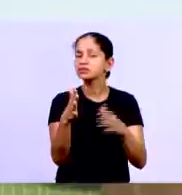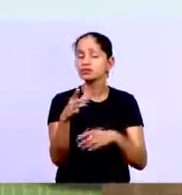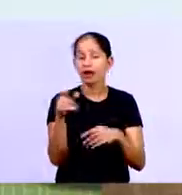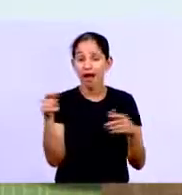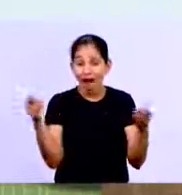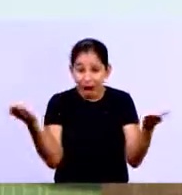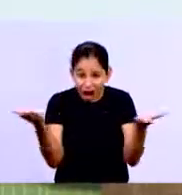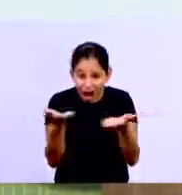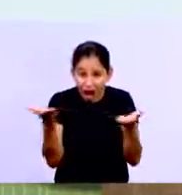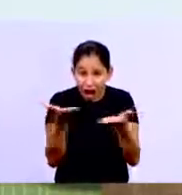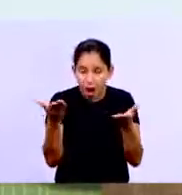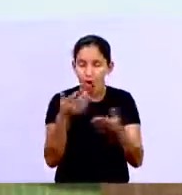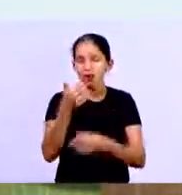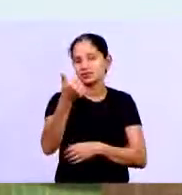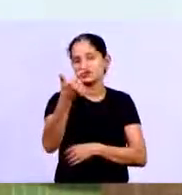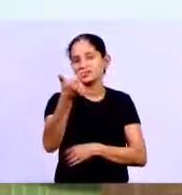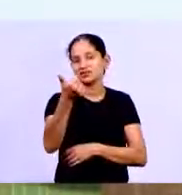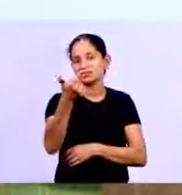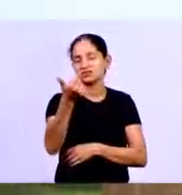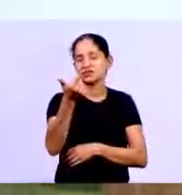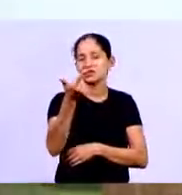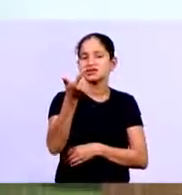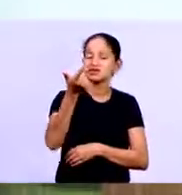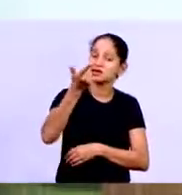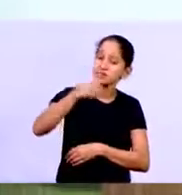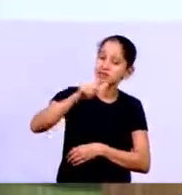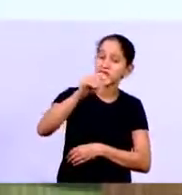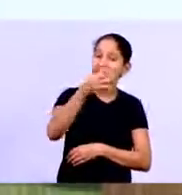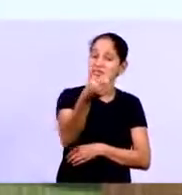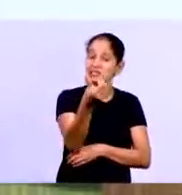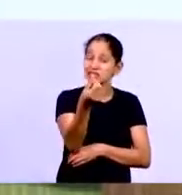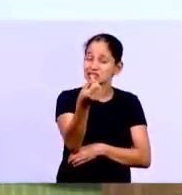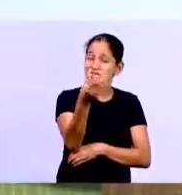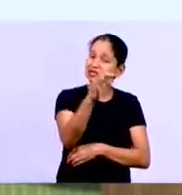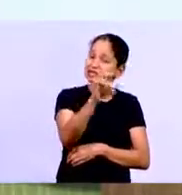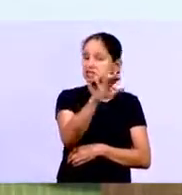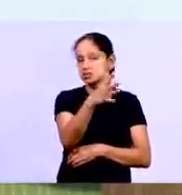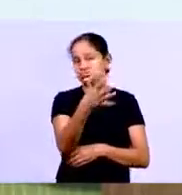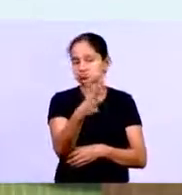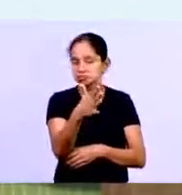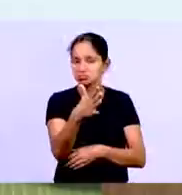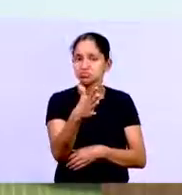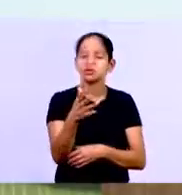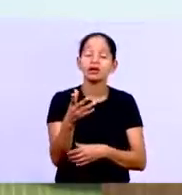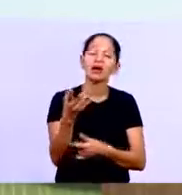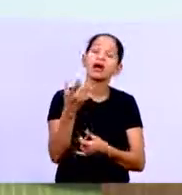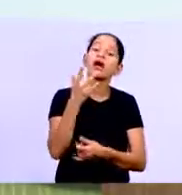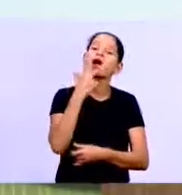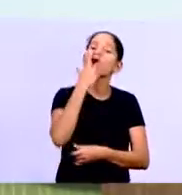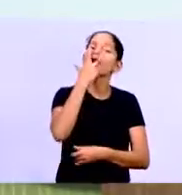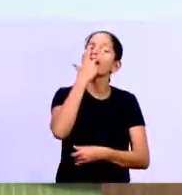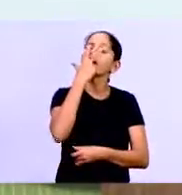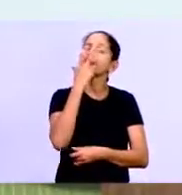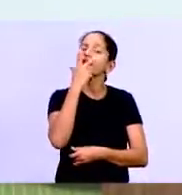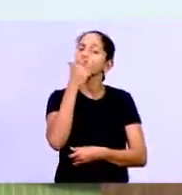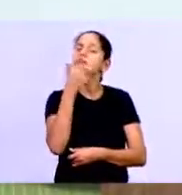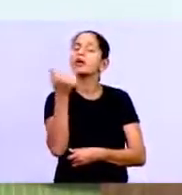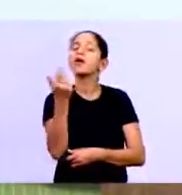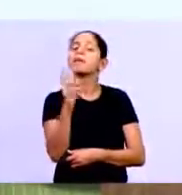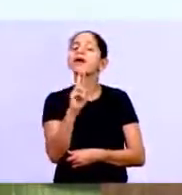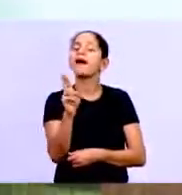12.618, ou seja, R$ 118 a mais para o banco. Então esse sistema Price é melhor para você ou para o